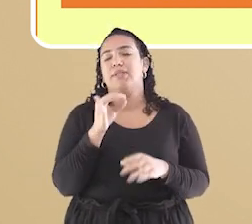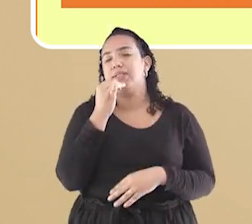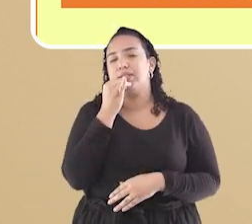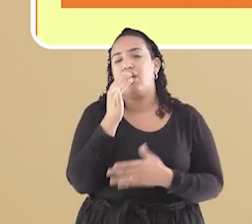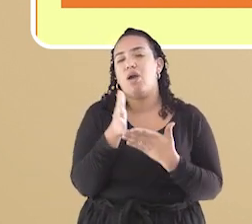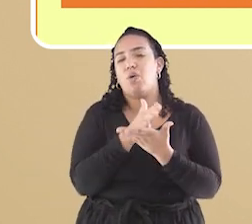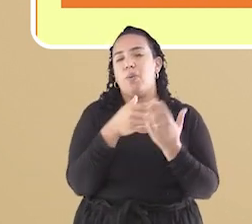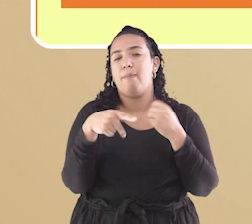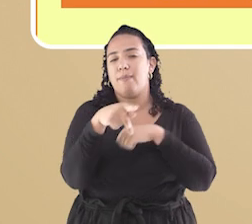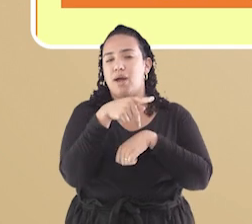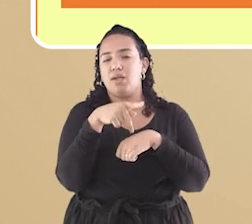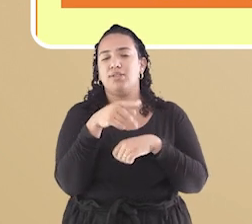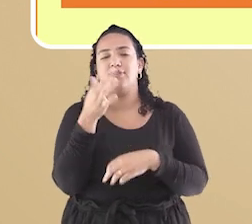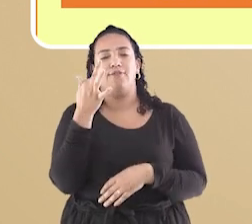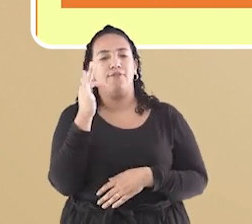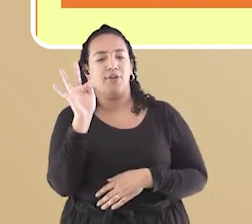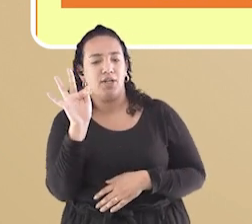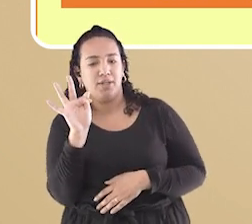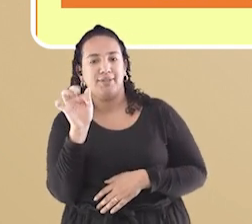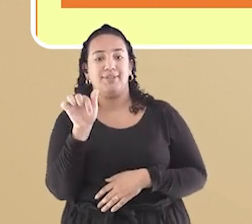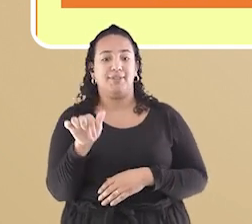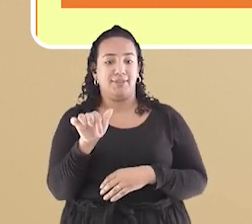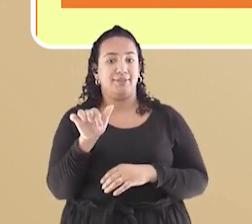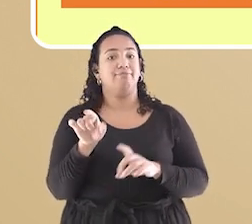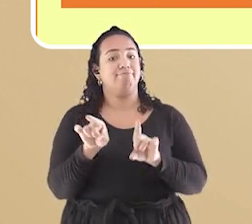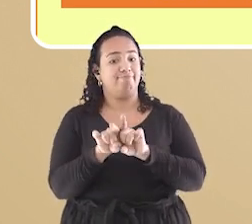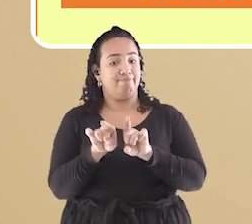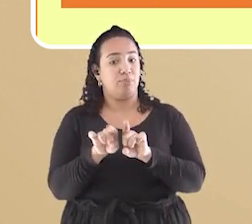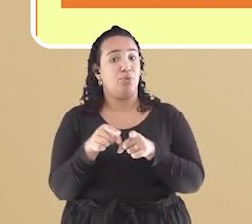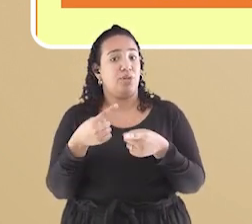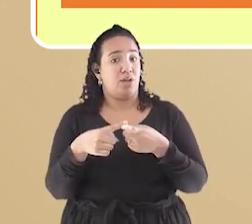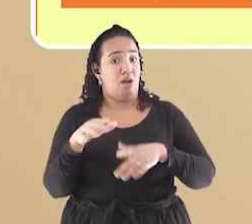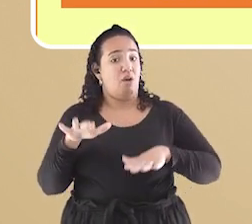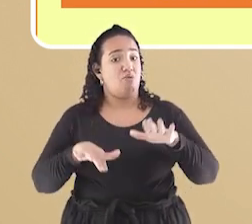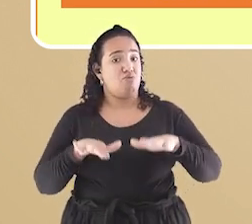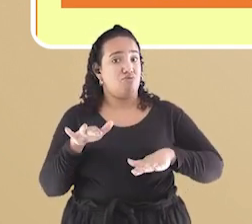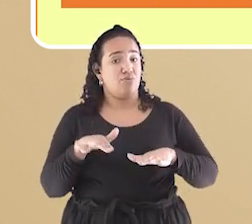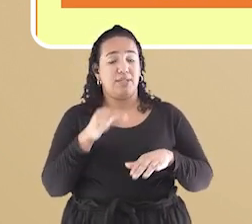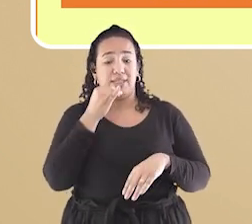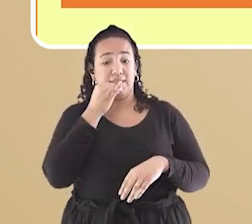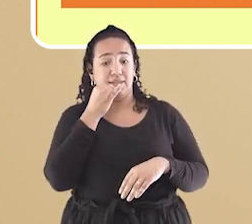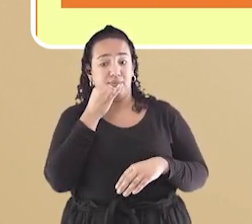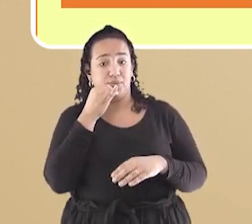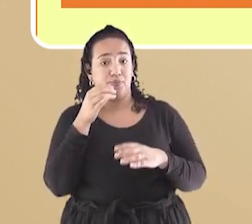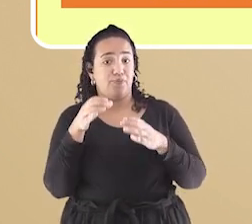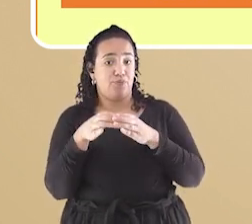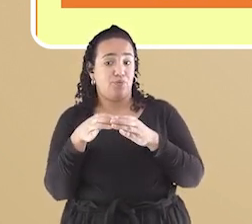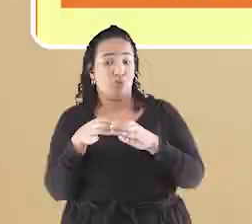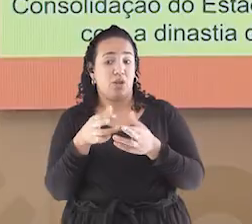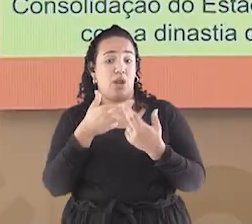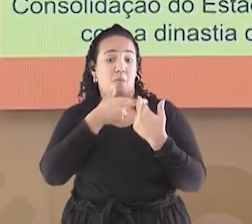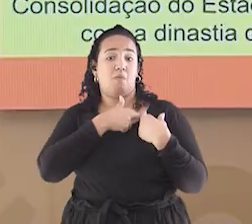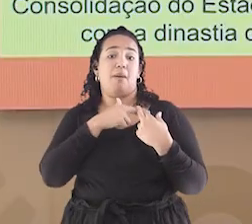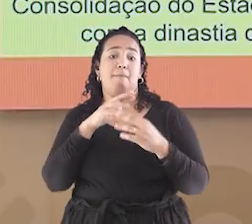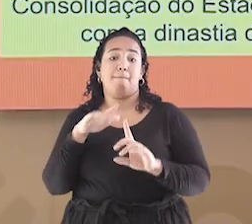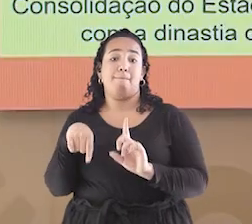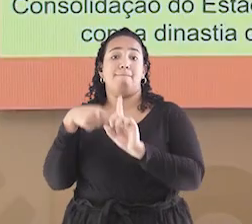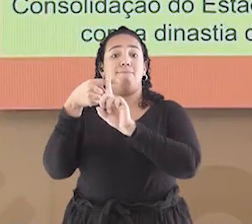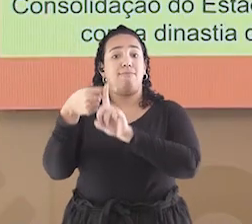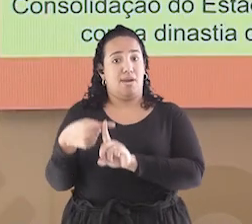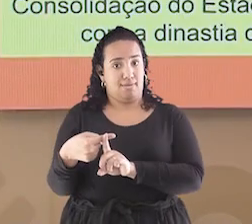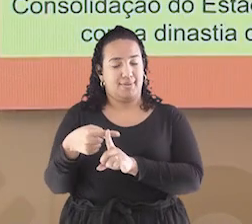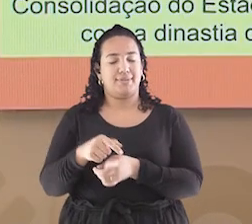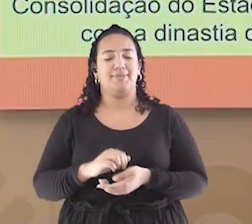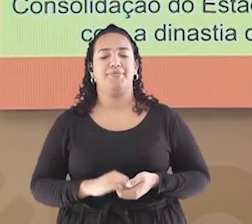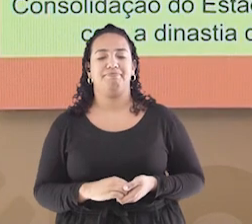valeu de muito não, pois algumas classes possuíam mais deveres do que as outras. Mas isso é papo para outro dia. A maioria